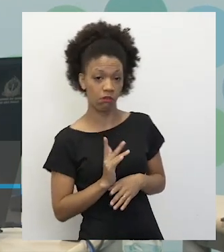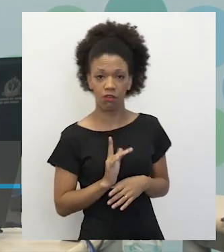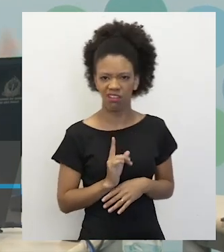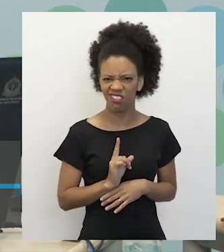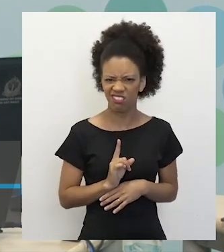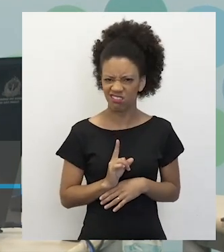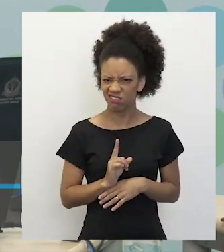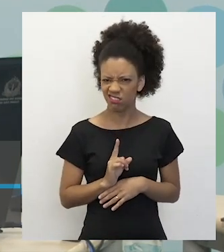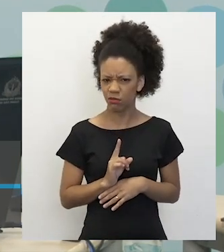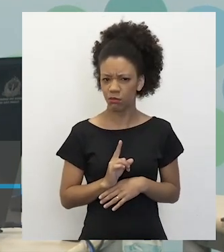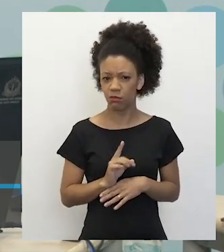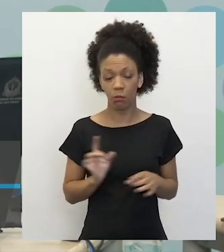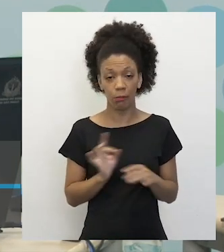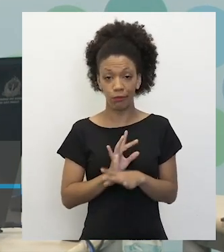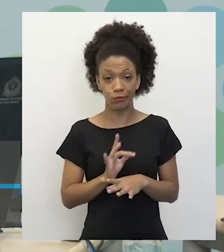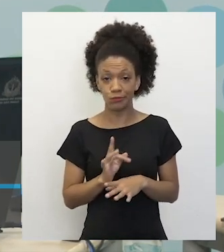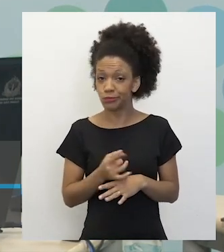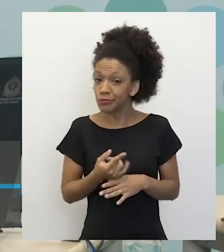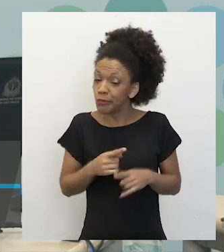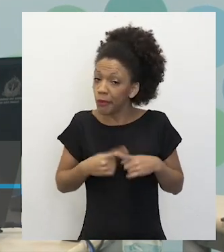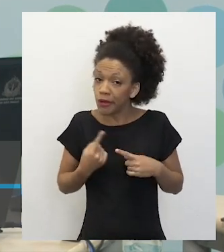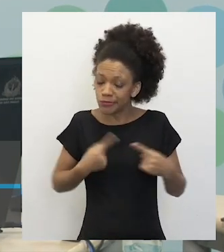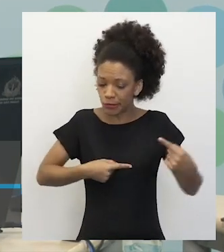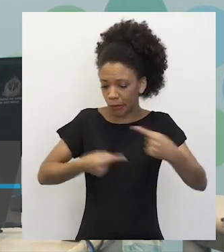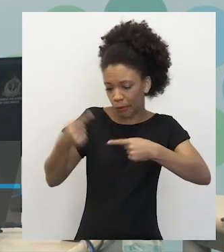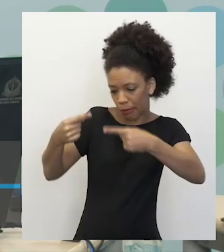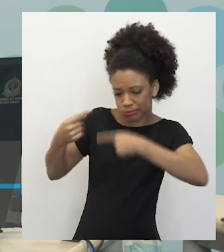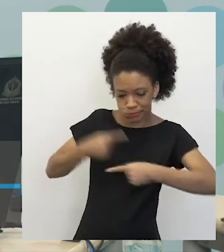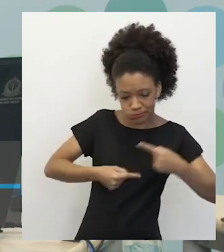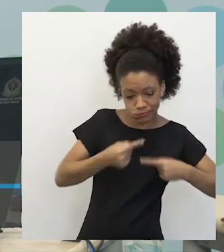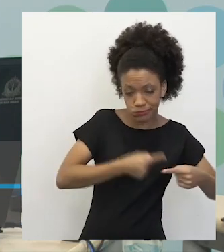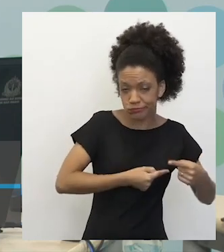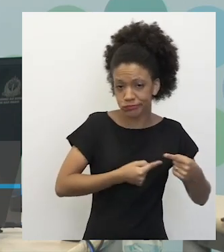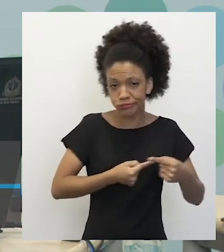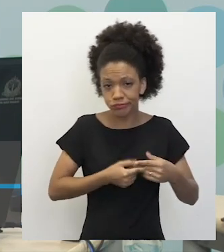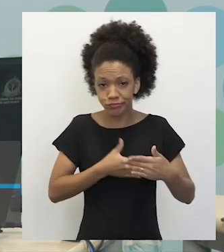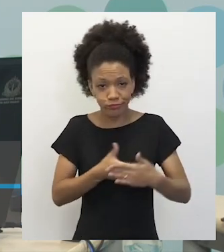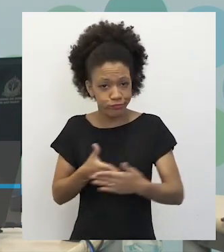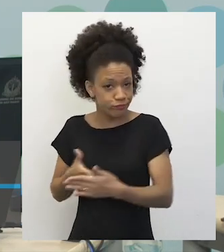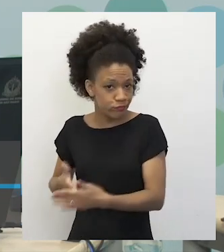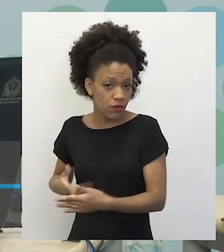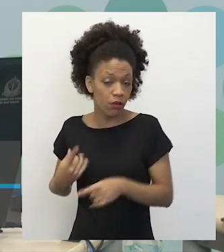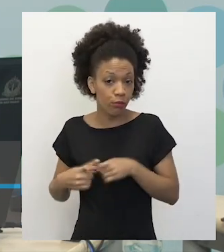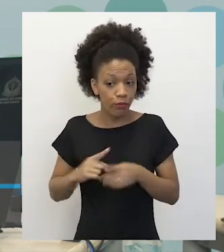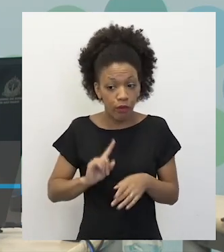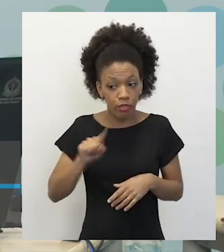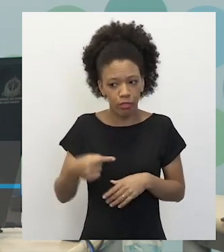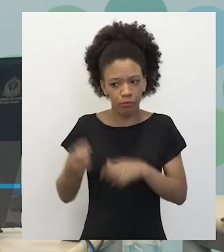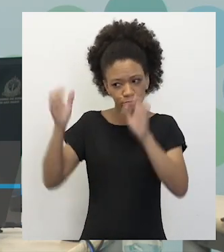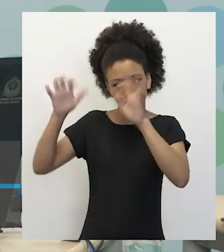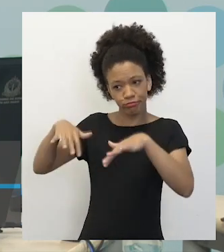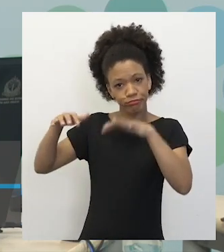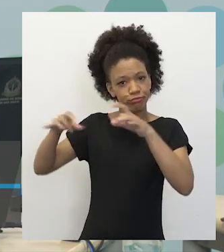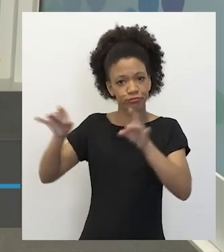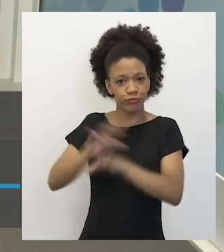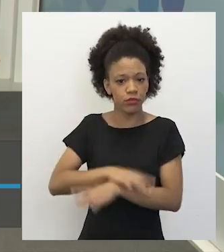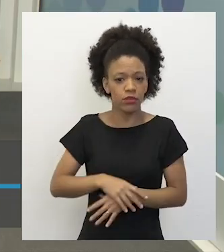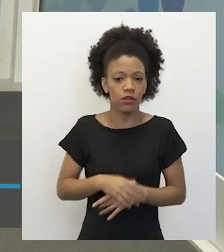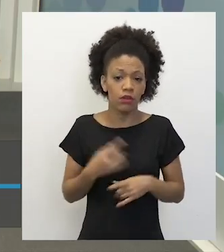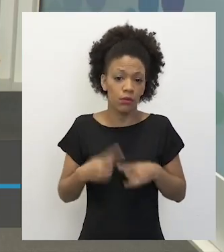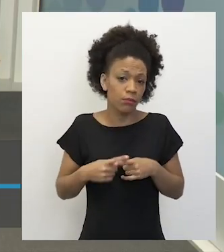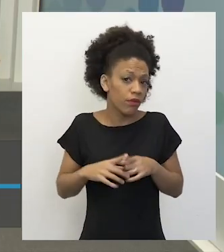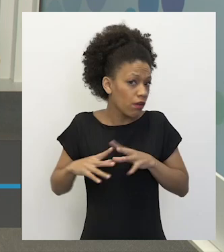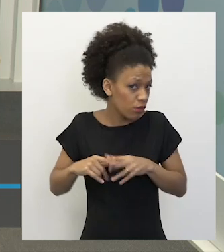próprio peixe e pronto. Mas eles ficaram naquela discussão e, na verdade, não chegou a nenhum lugar, né? Porque depois começou a chover e pronto. E né? até porque todos estavam